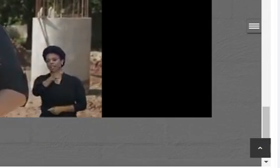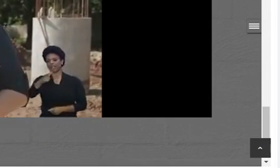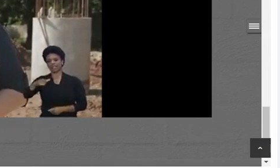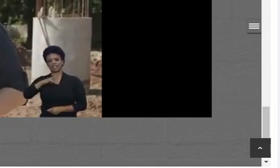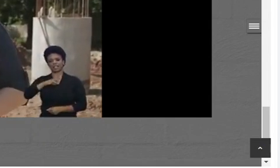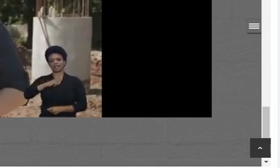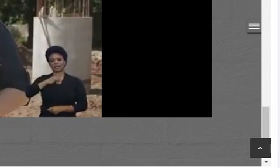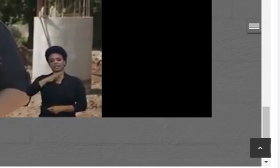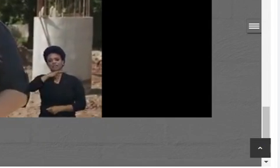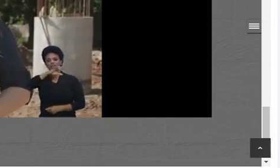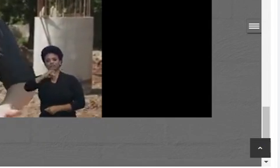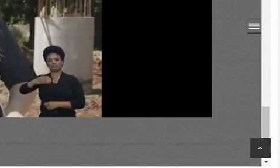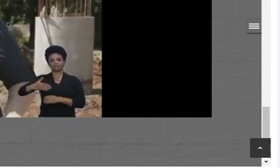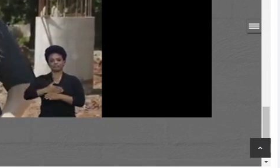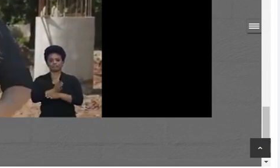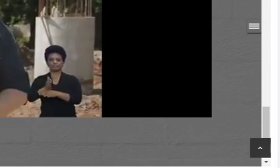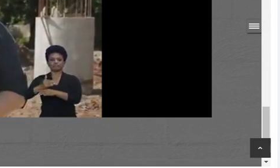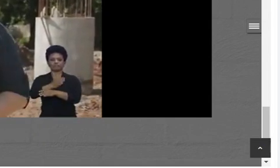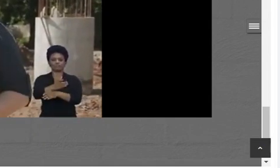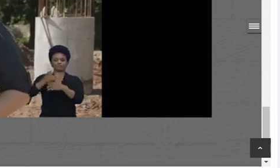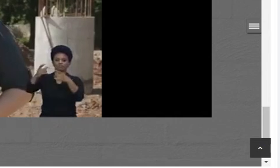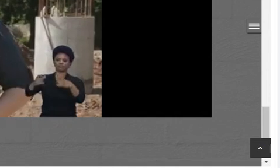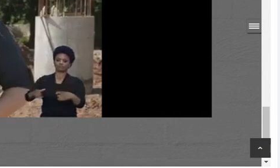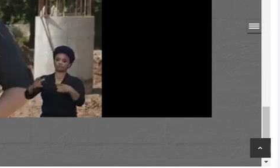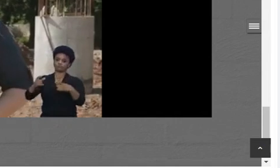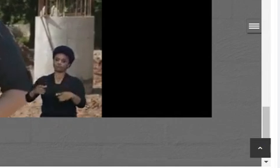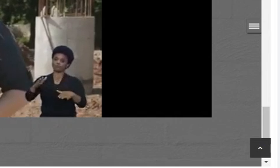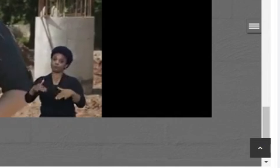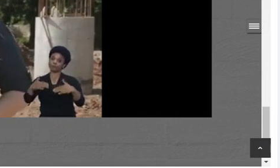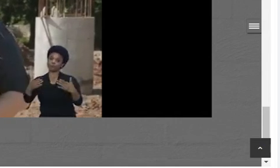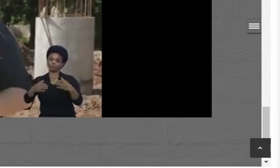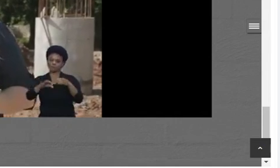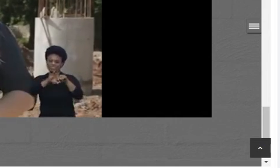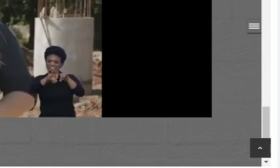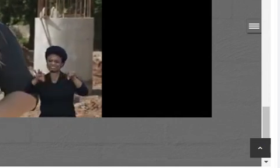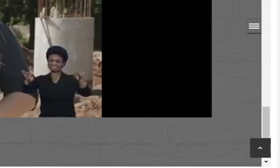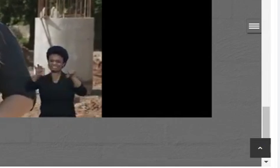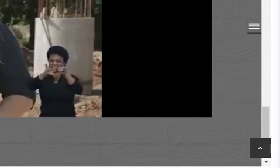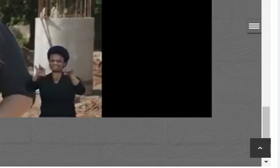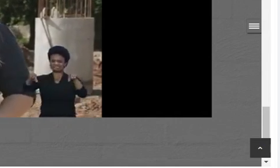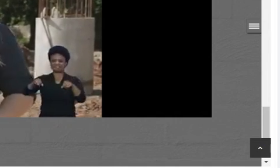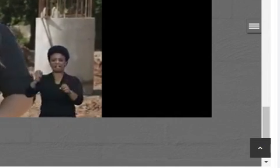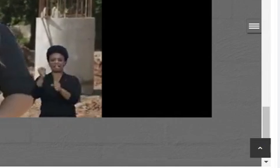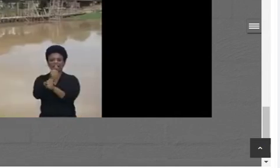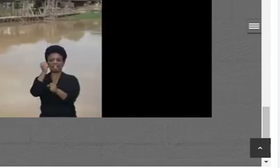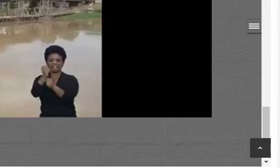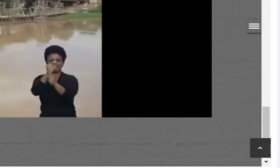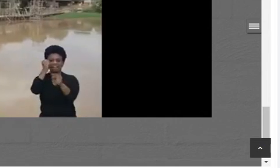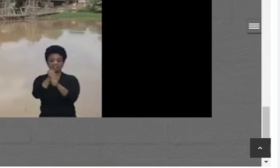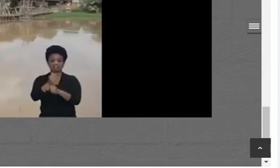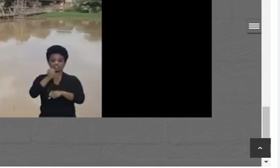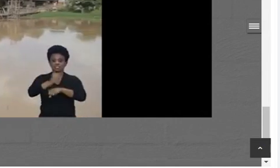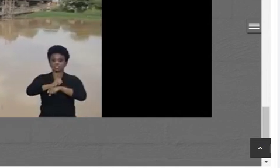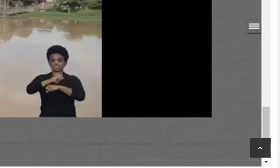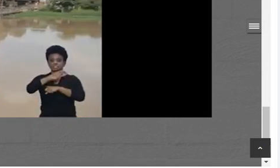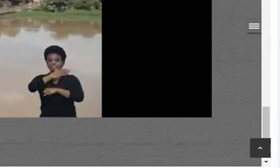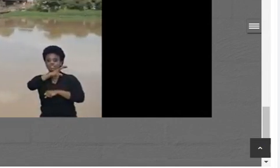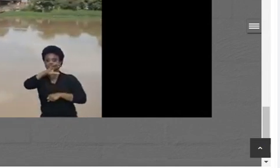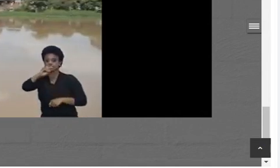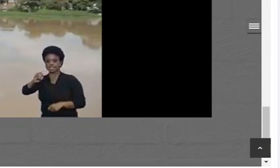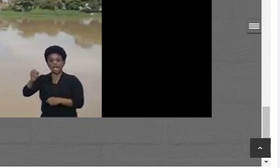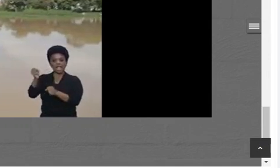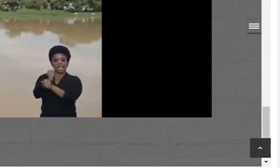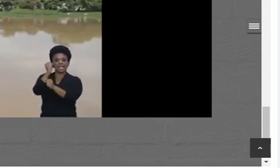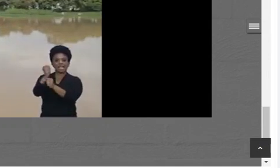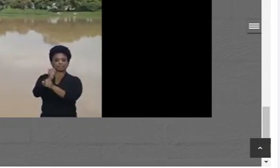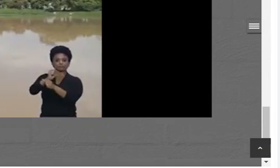fluxo de veículos da região. Então, em meio a vigas longarinas, muito concreto e aço, a nova estrutura